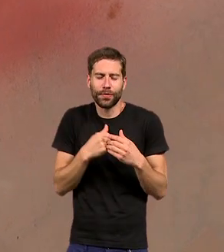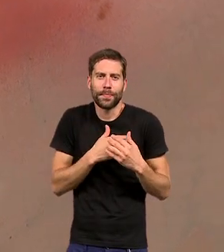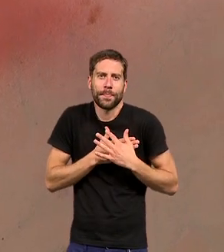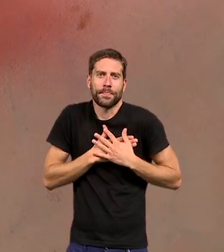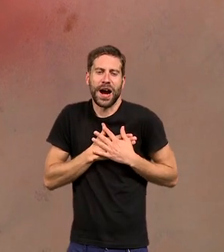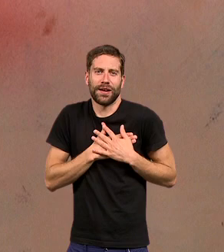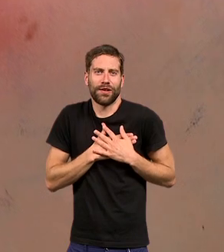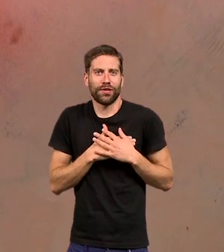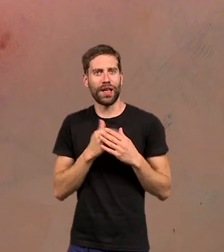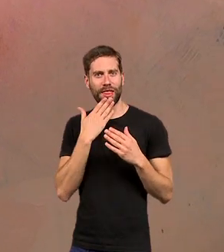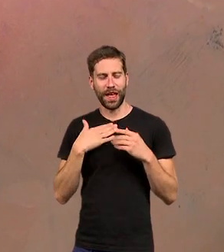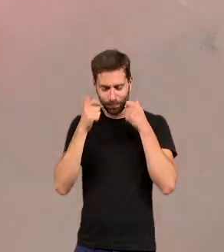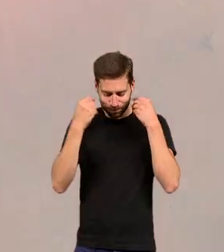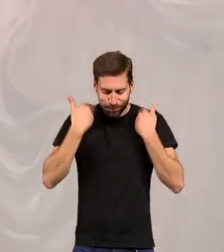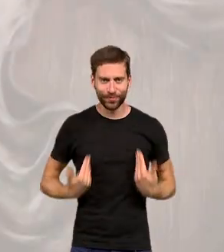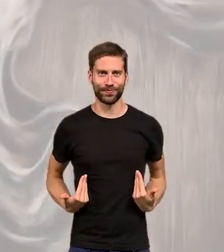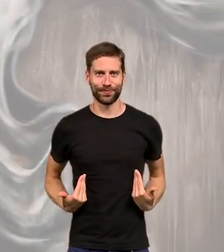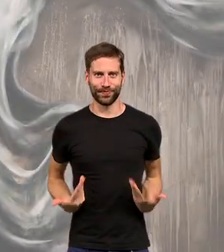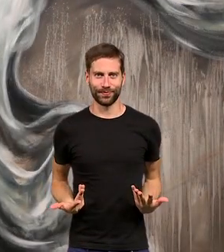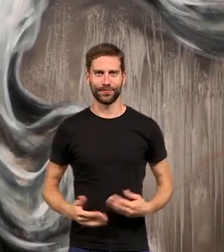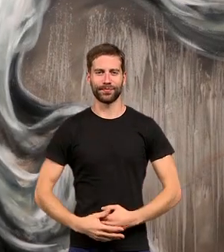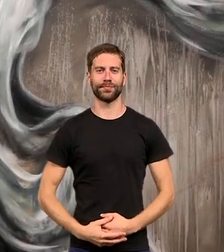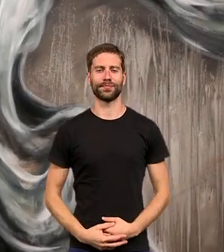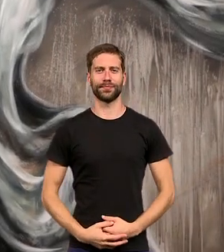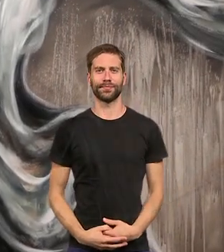faz de mim quem sou.